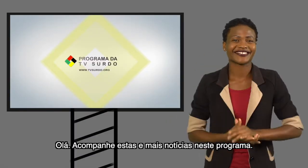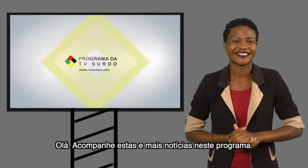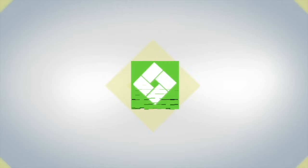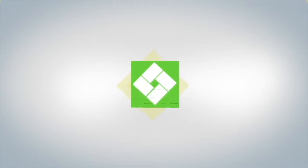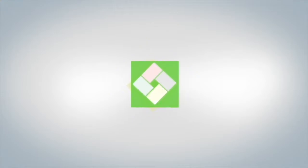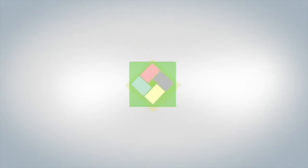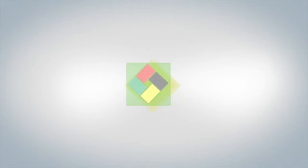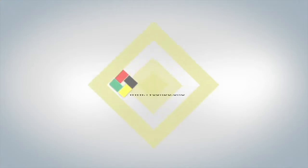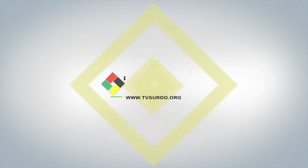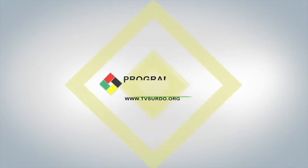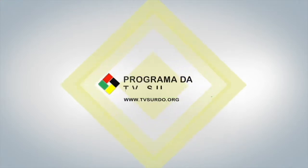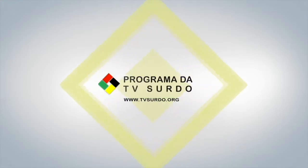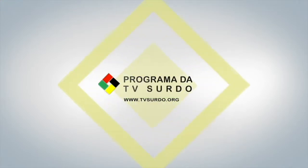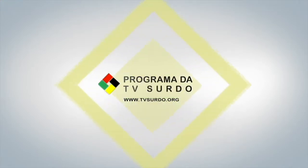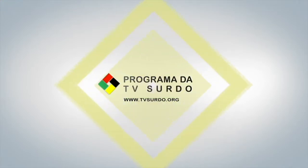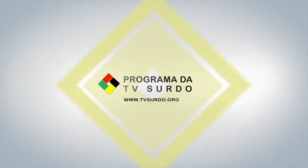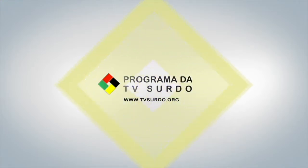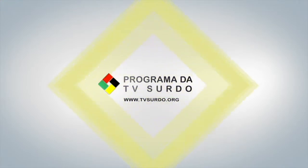neste programa.